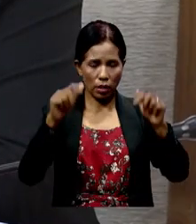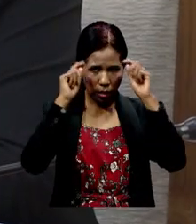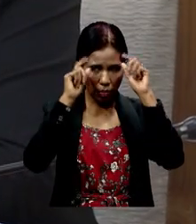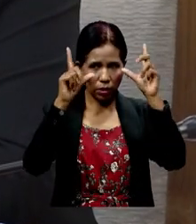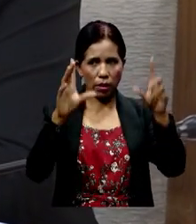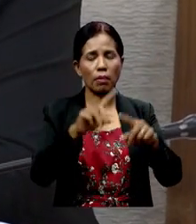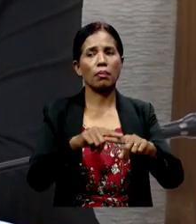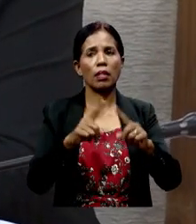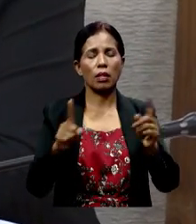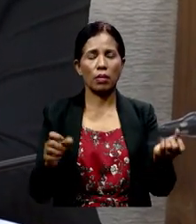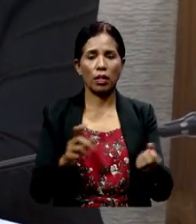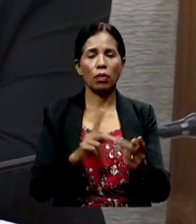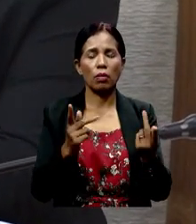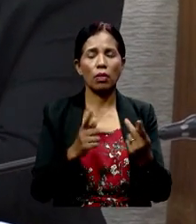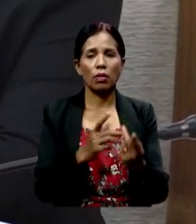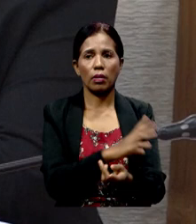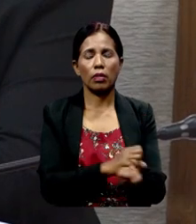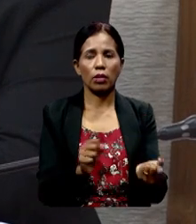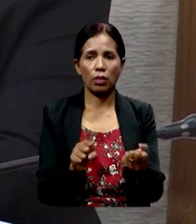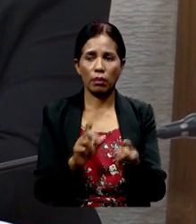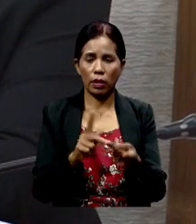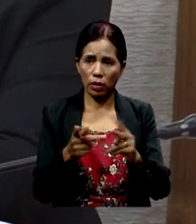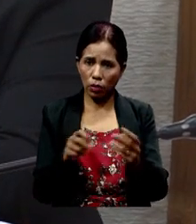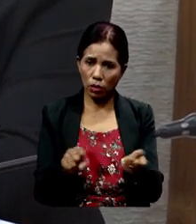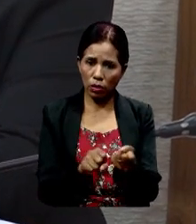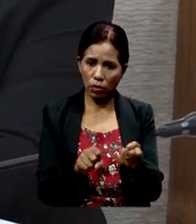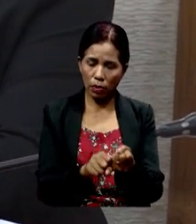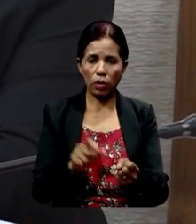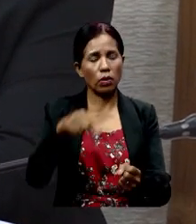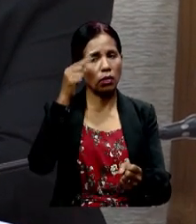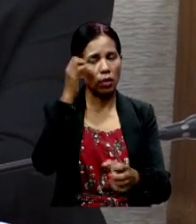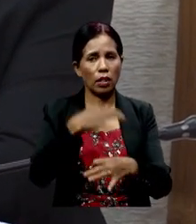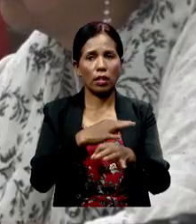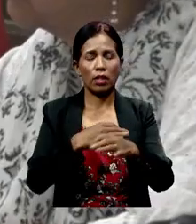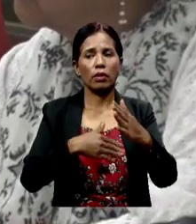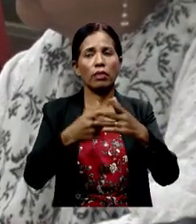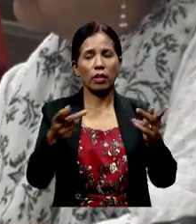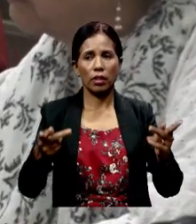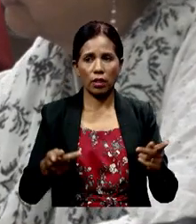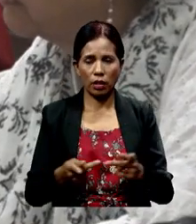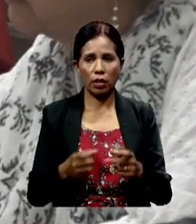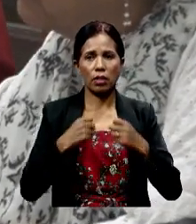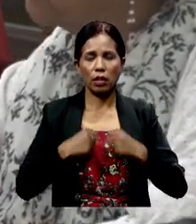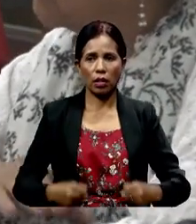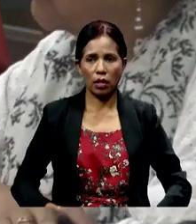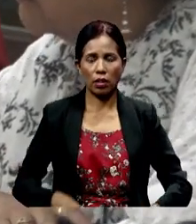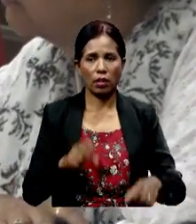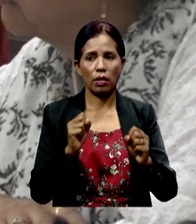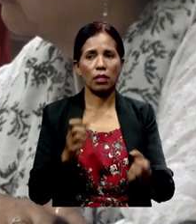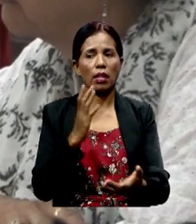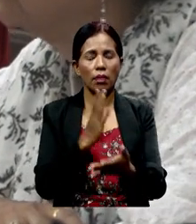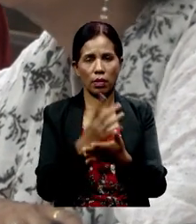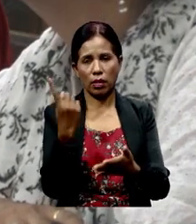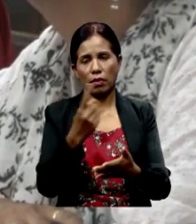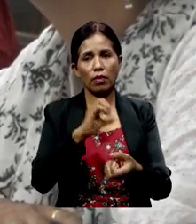Timor-Leste, mai be doador Sira continua a apoio a governo a tubele radia no instala infraestrutura Sira e a facilidade de saúde, o de bele prevene na